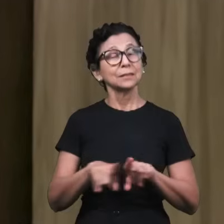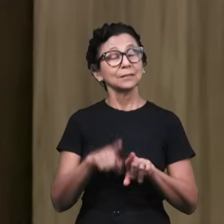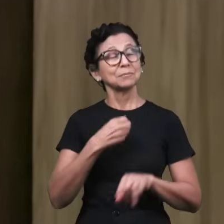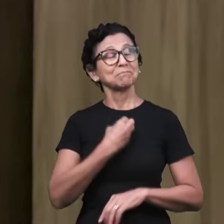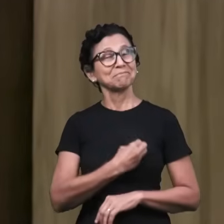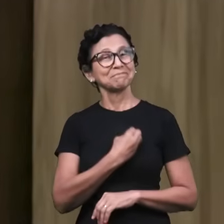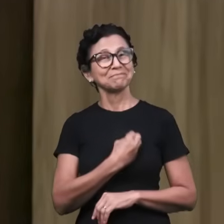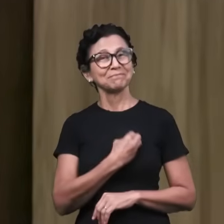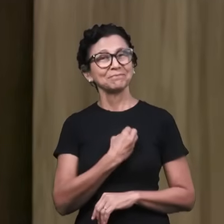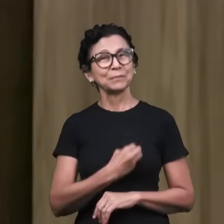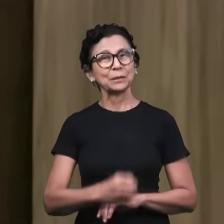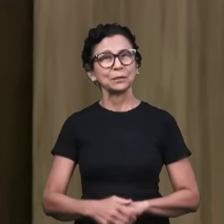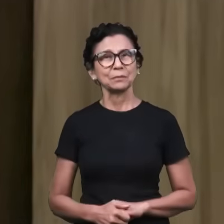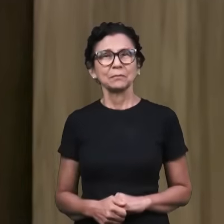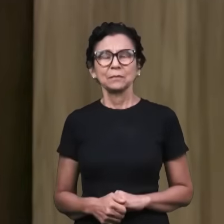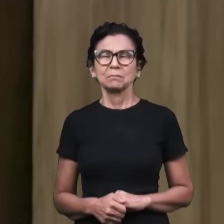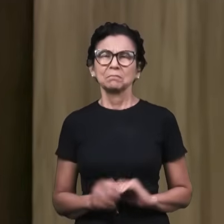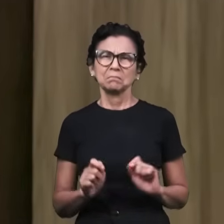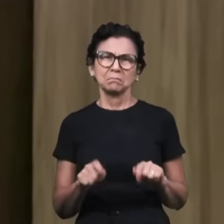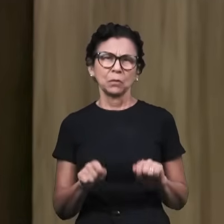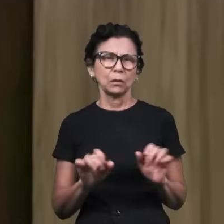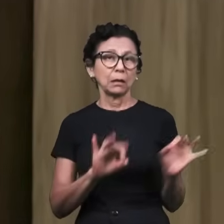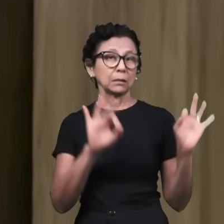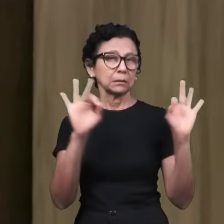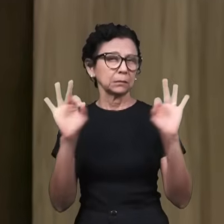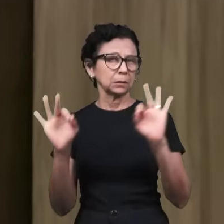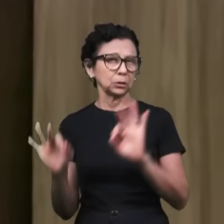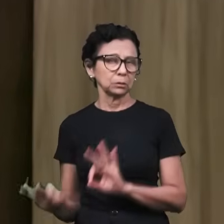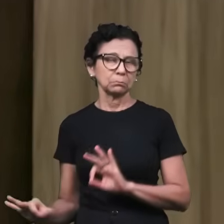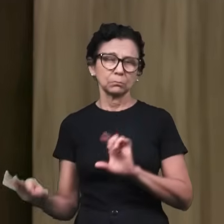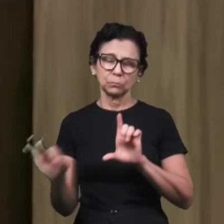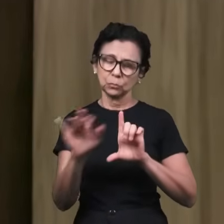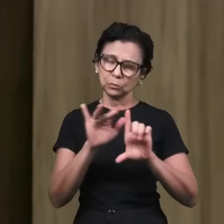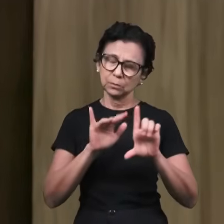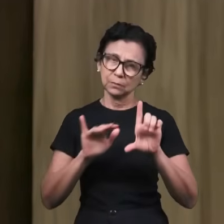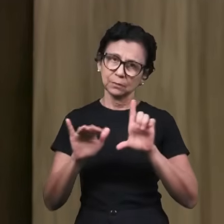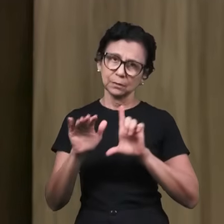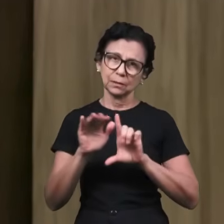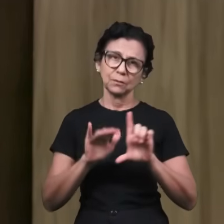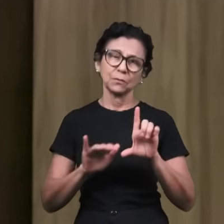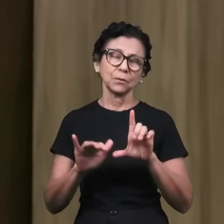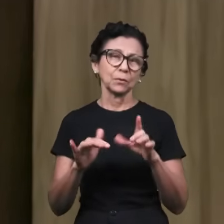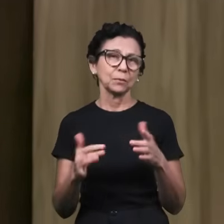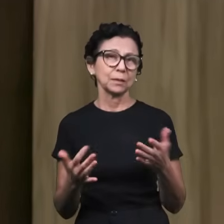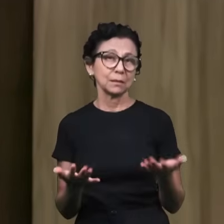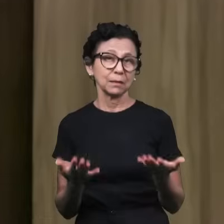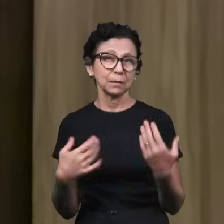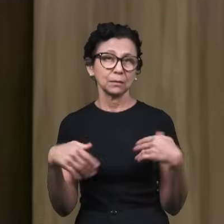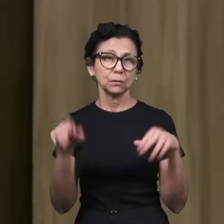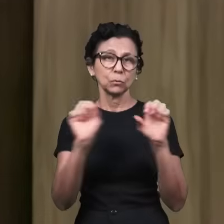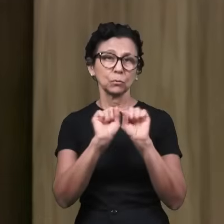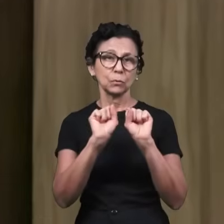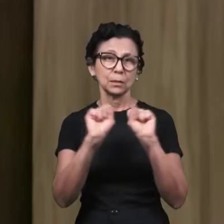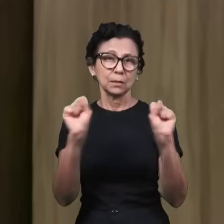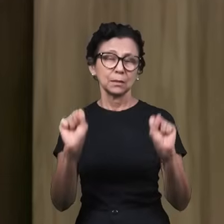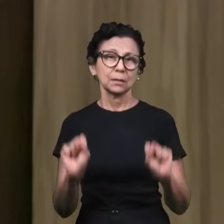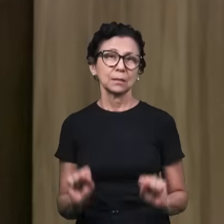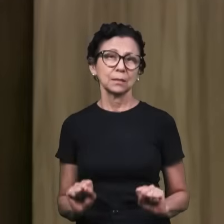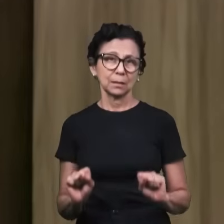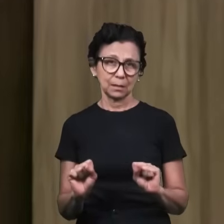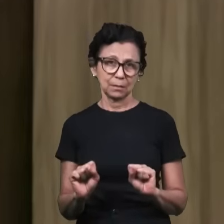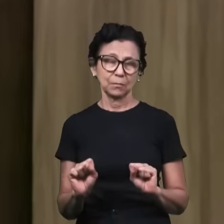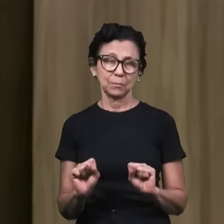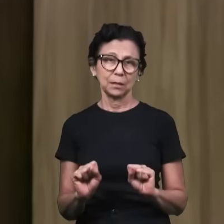gente. E você pode estar assistindo por uma das múltiplas plataformas que o Sistema Manaim de Comunicação